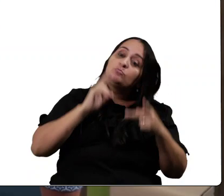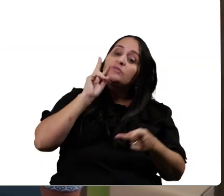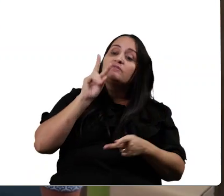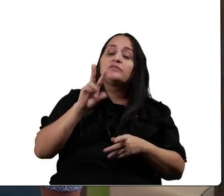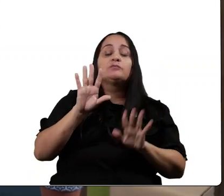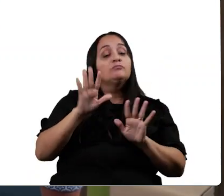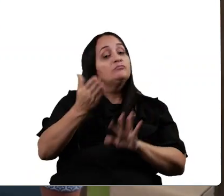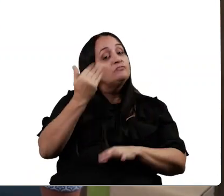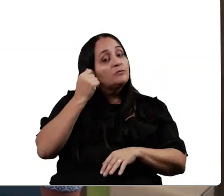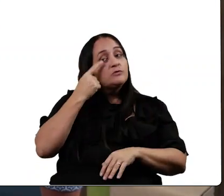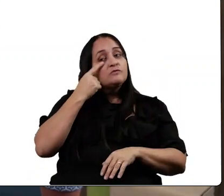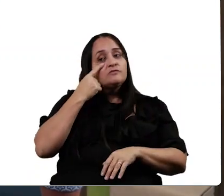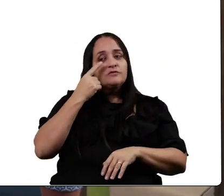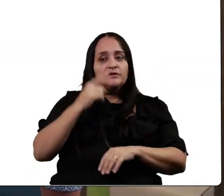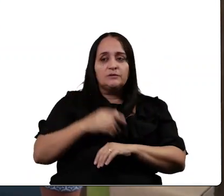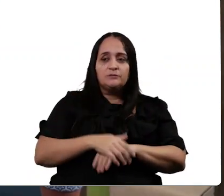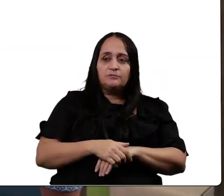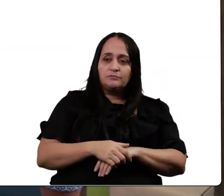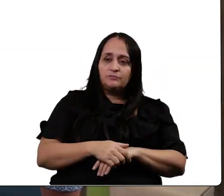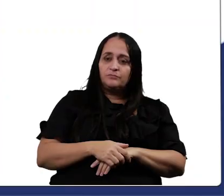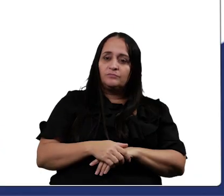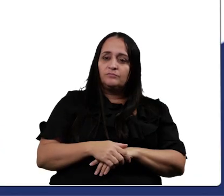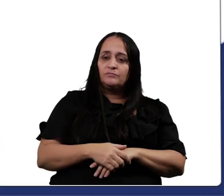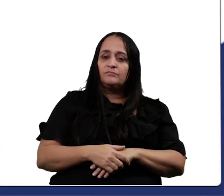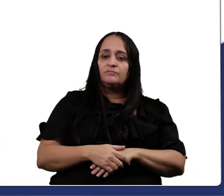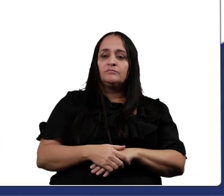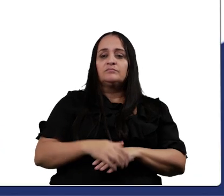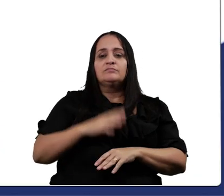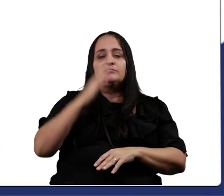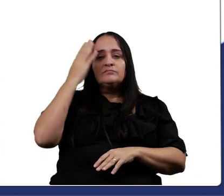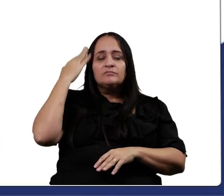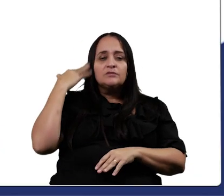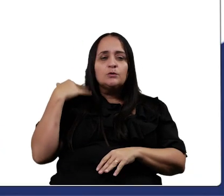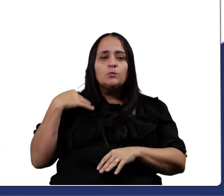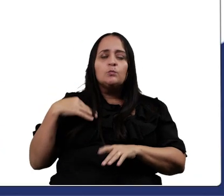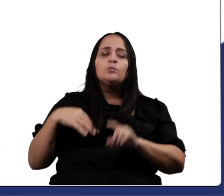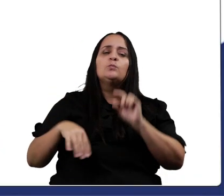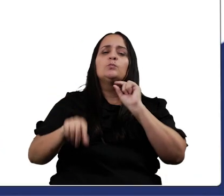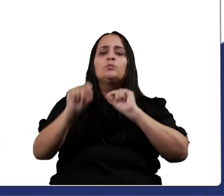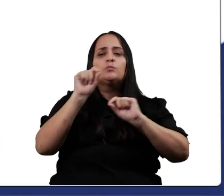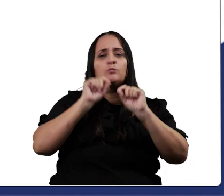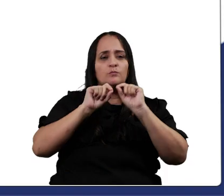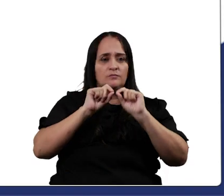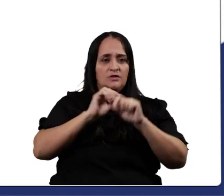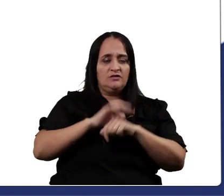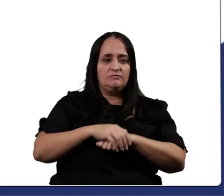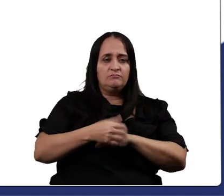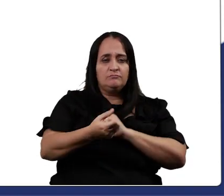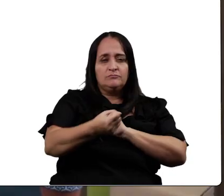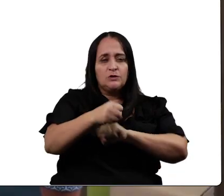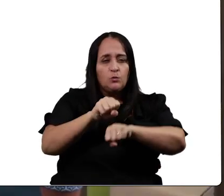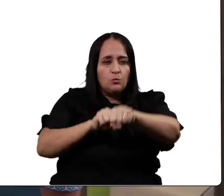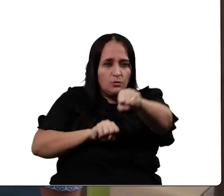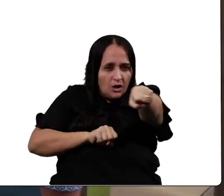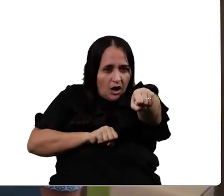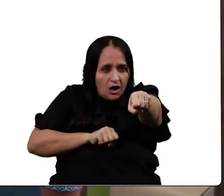é verdade. Partiu o texto. O karatê veio da Índia.